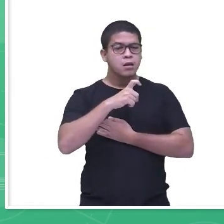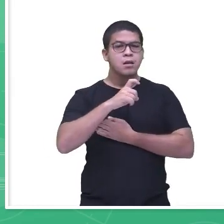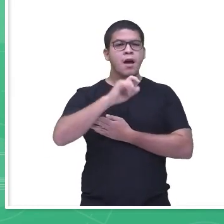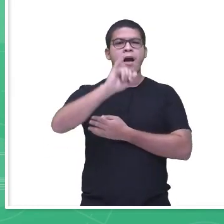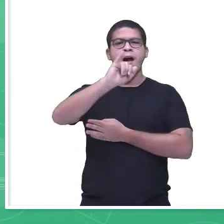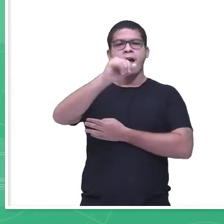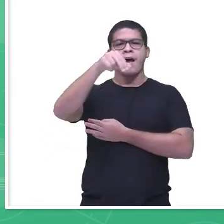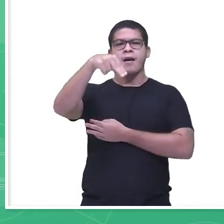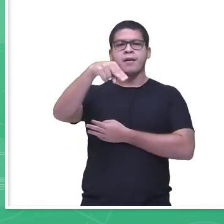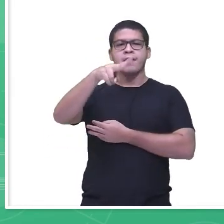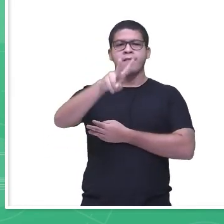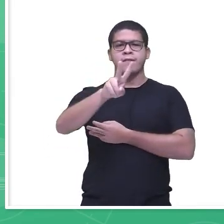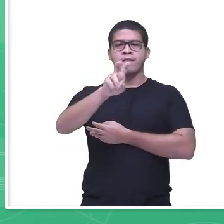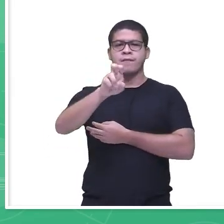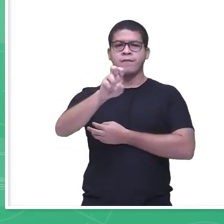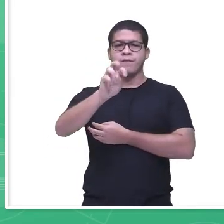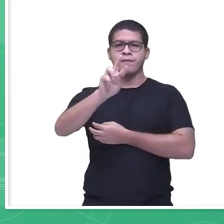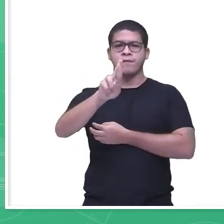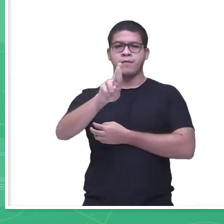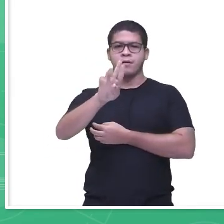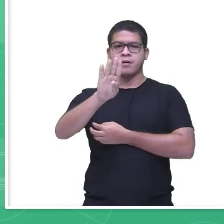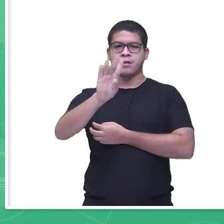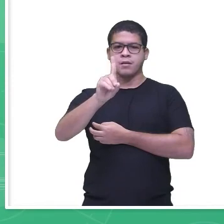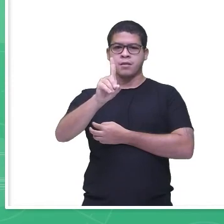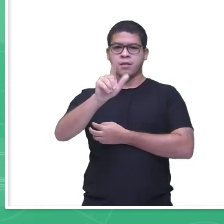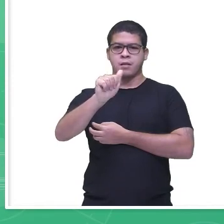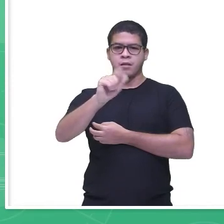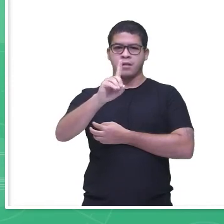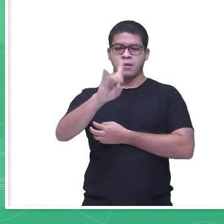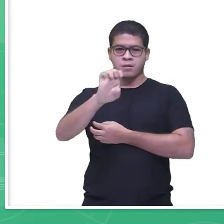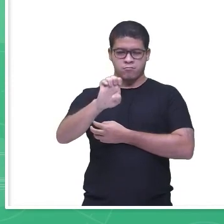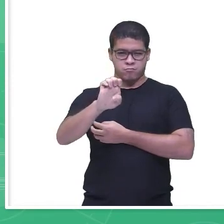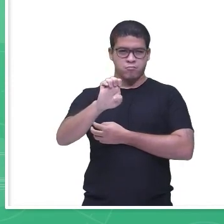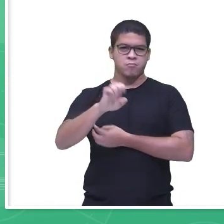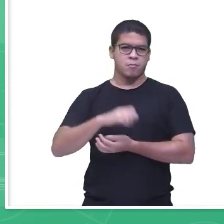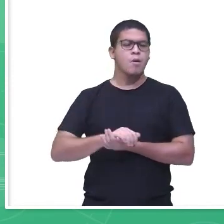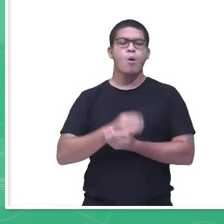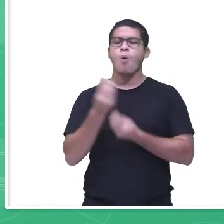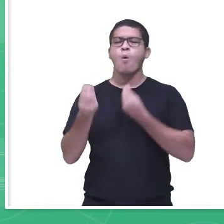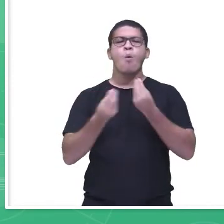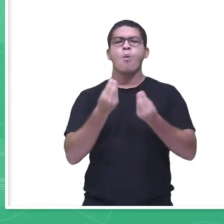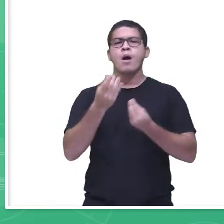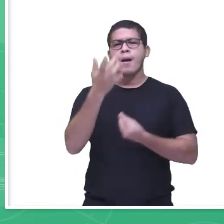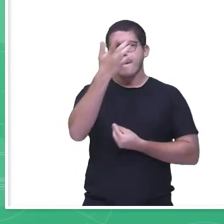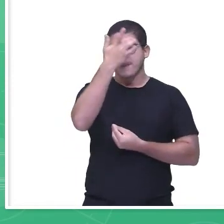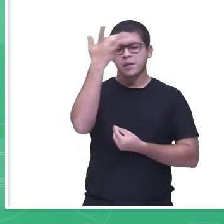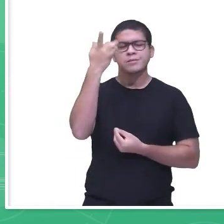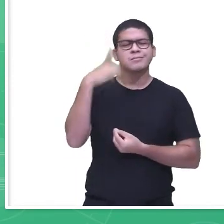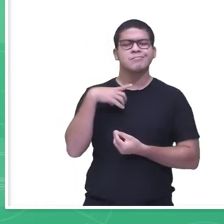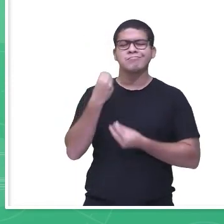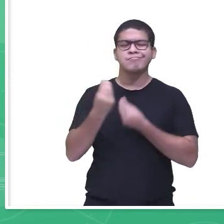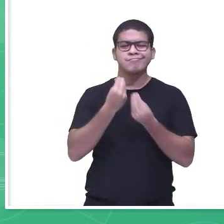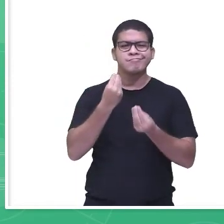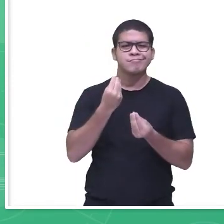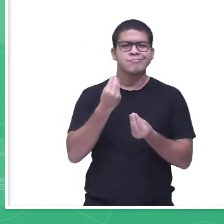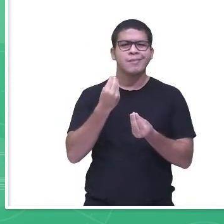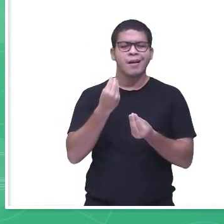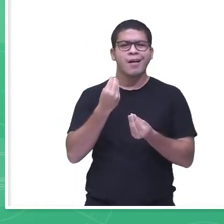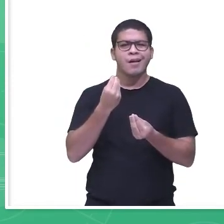inverdades, né? E aí o que acontece? Baseado numa inverdade, muitas vezes a gente vai ter uma existência o